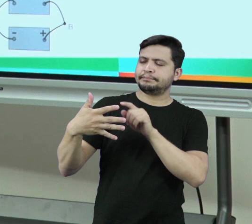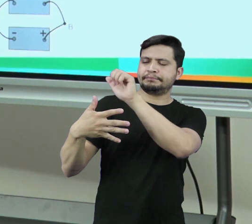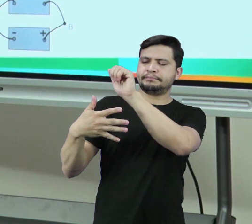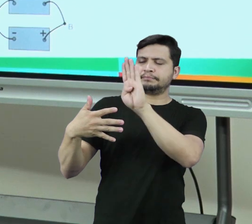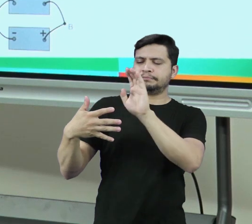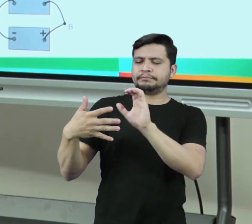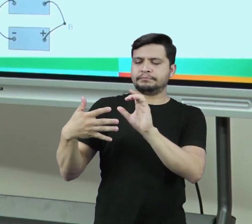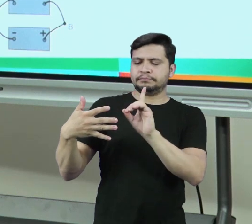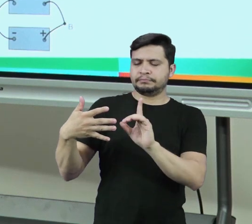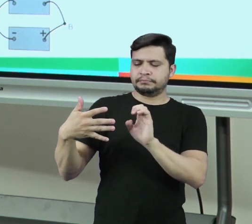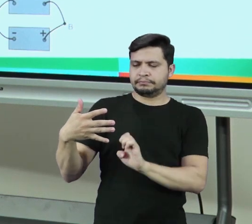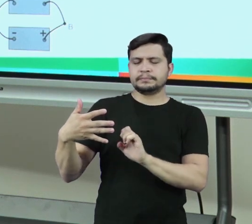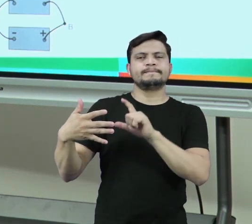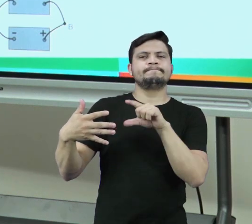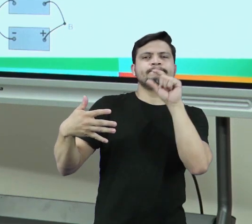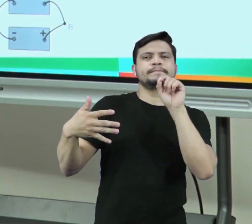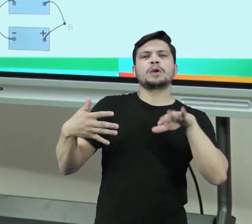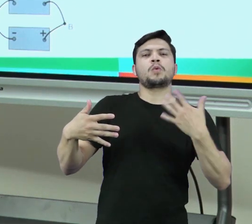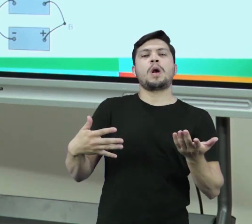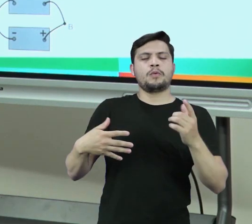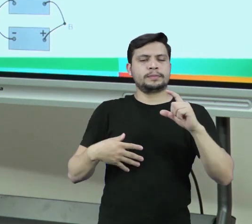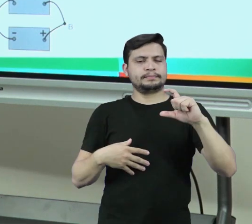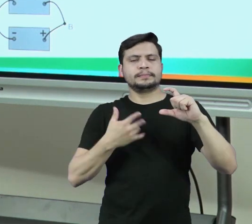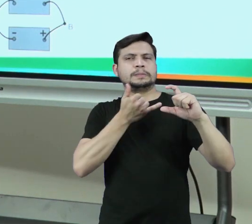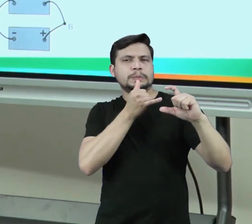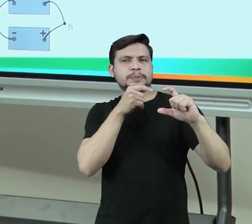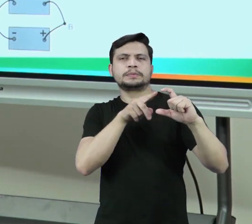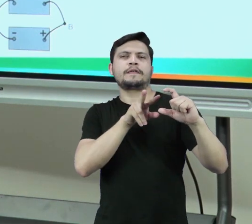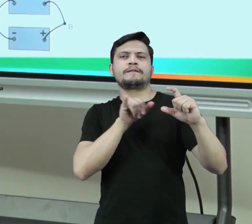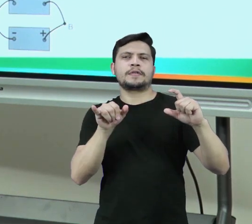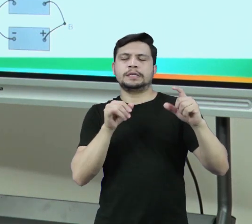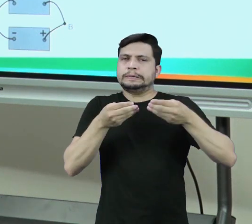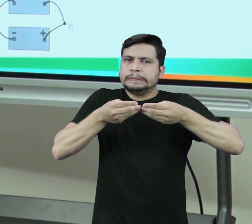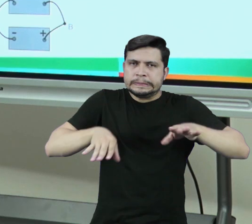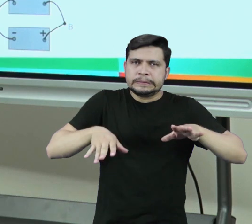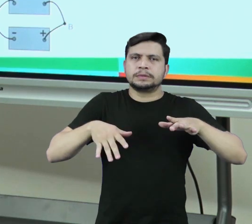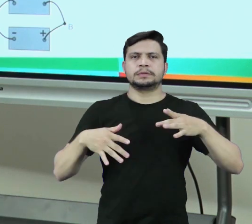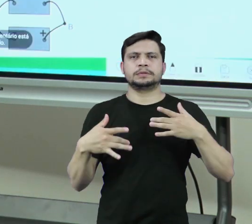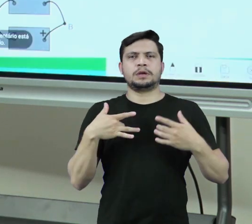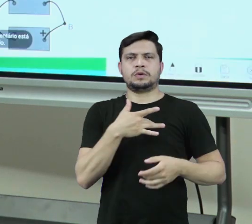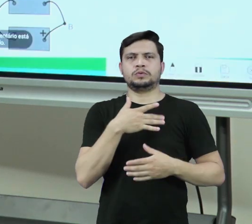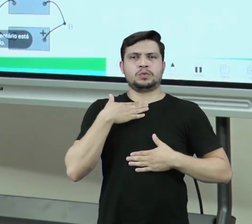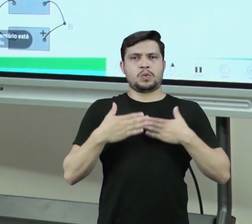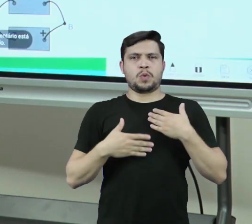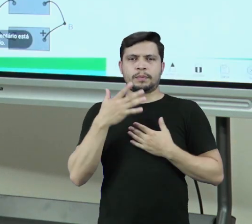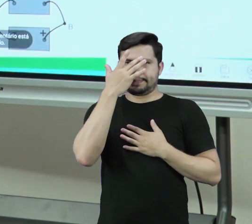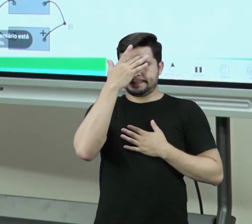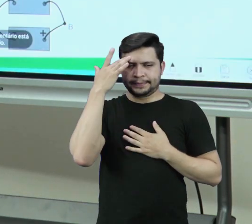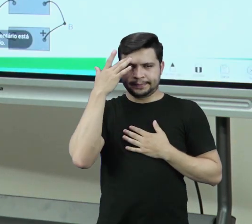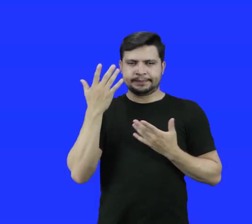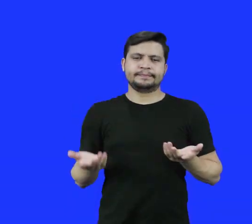mencionando. Qual é o dano específico, no caso, que ele está mencionando, né? Ele está mencionando o